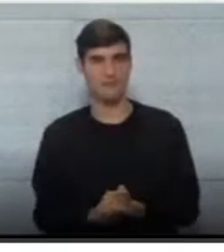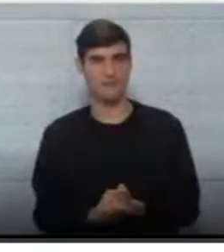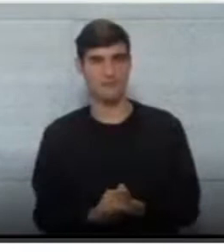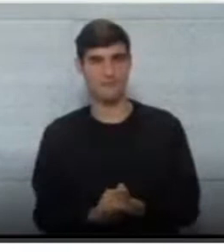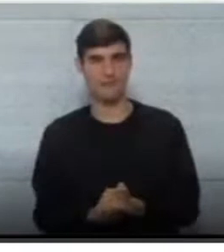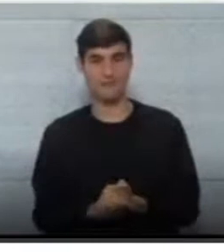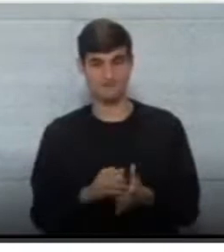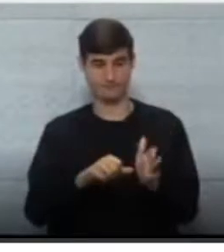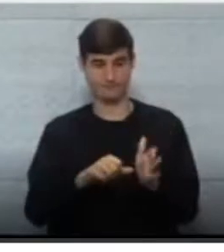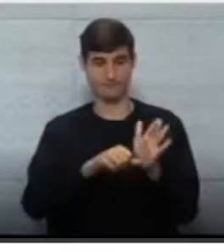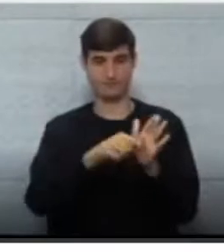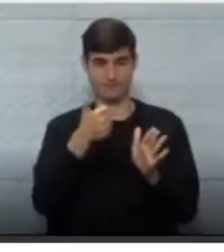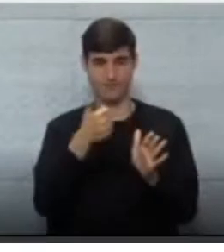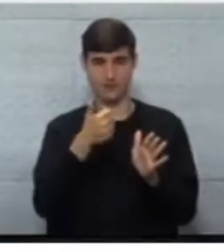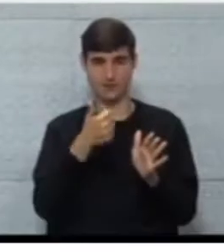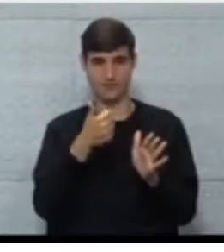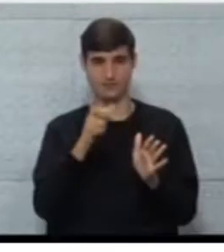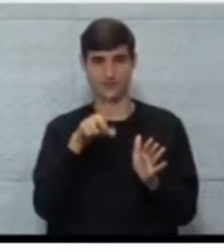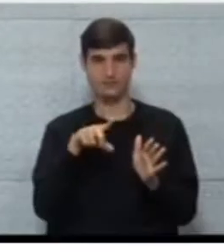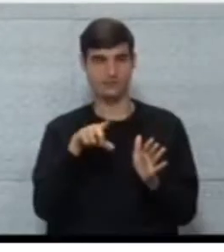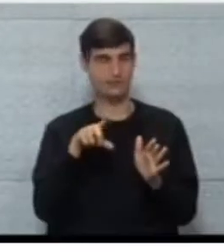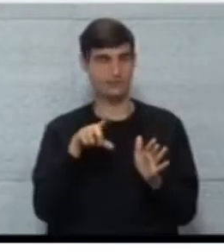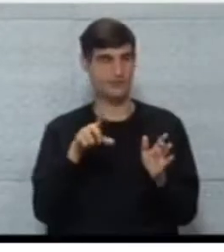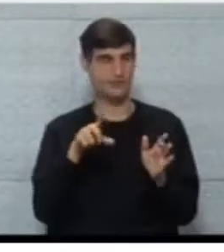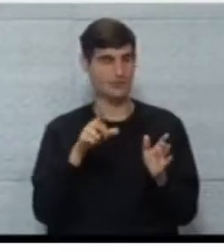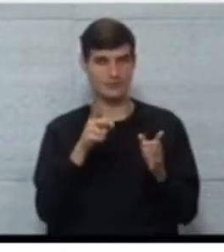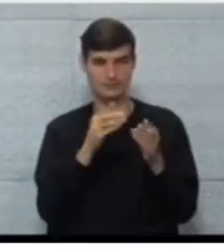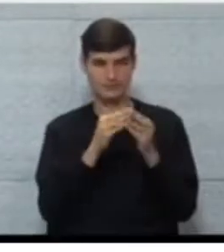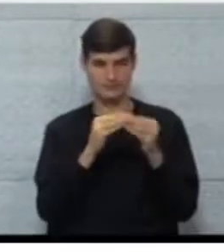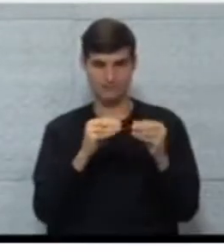O procedimento 1, diluição da amostra.